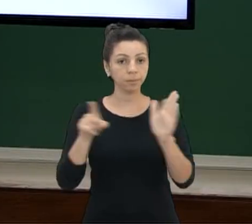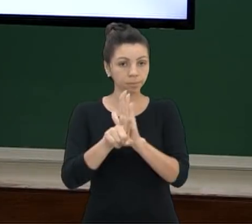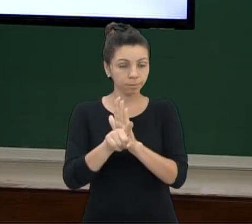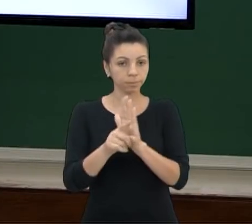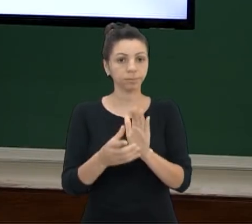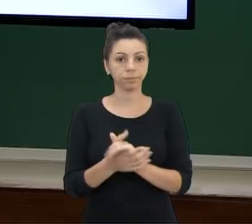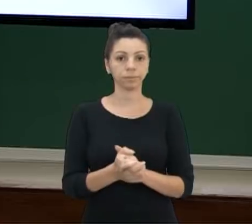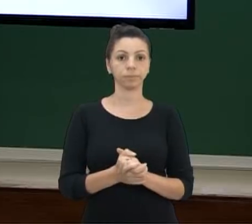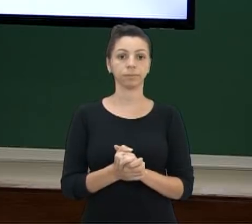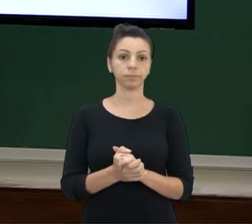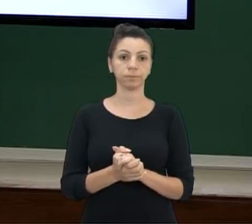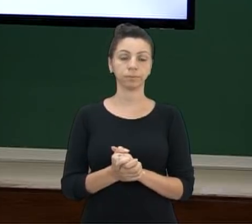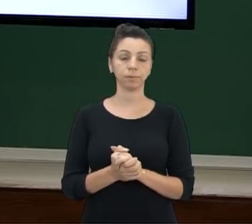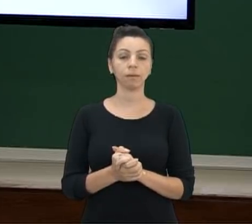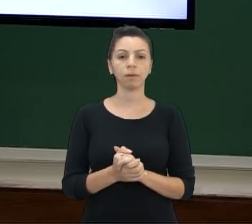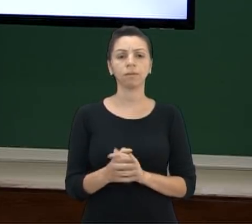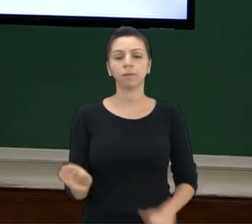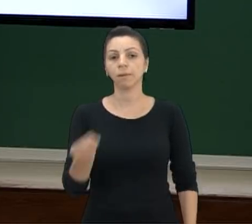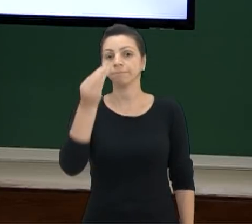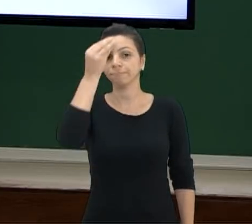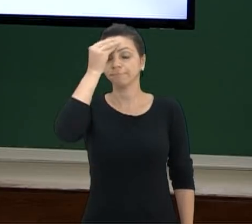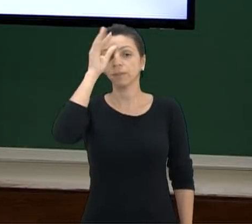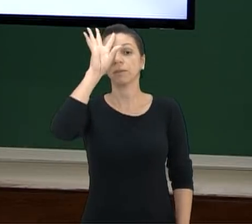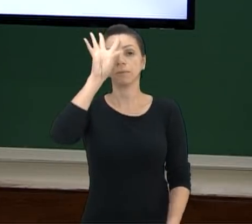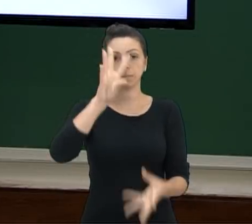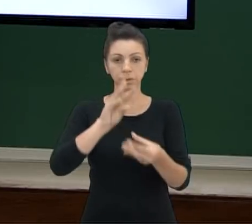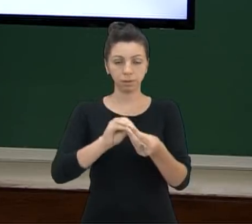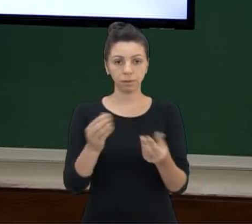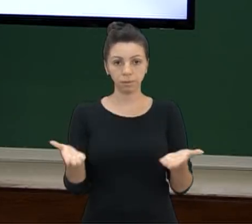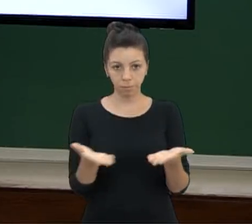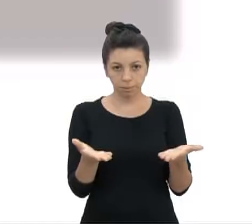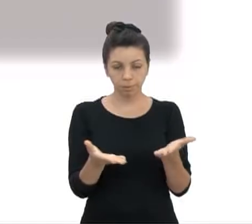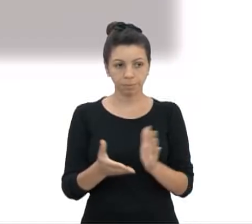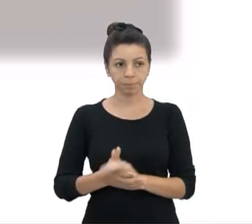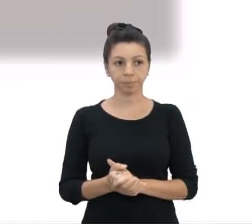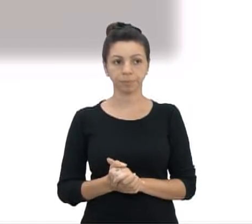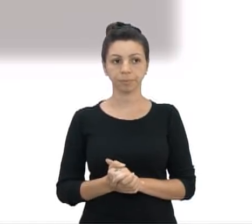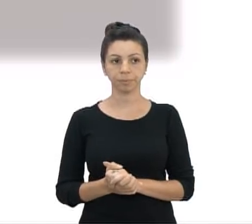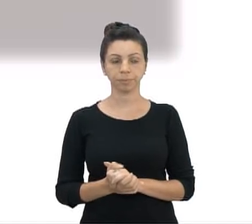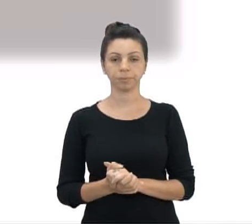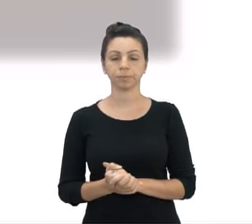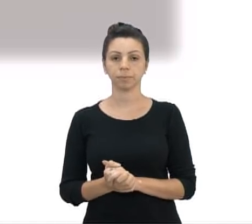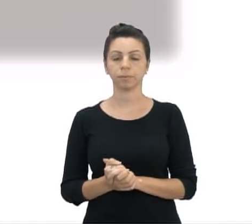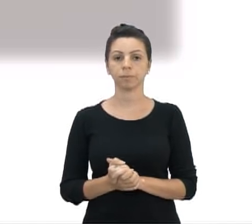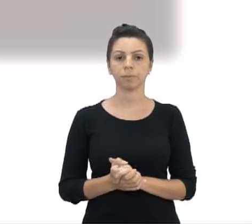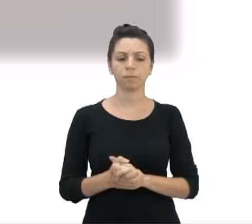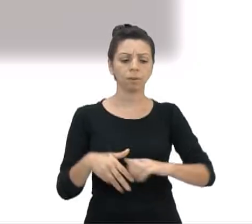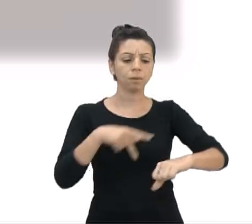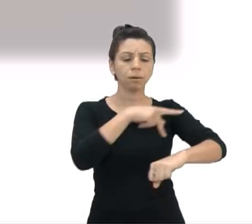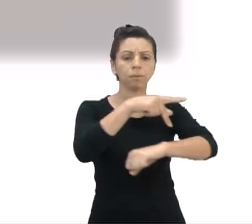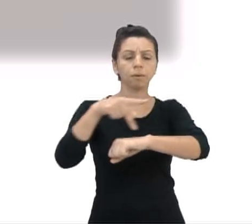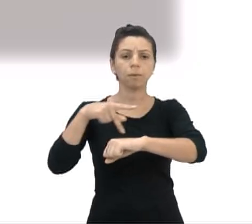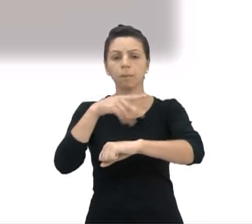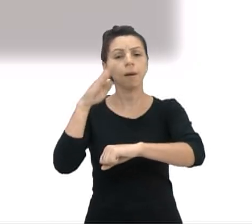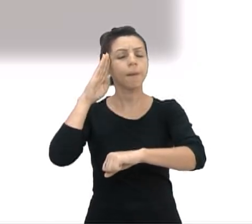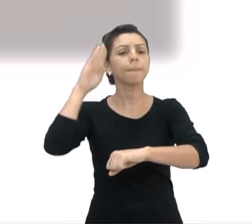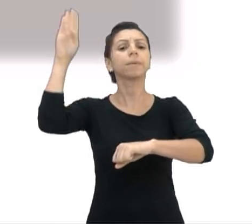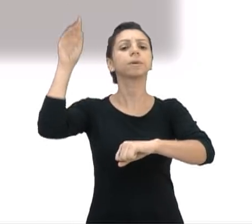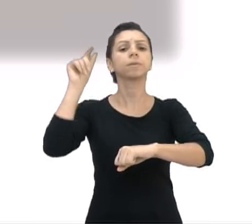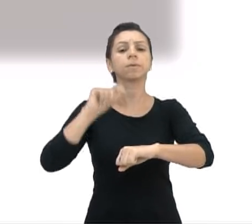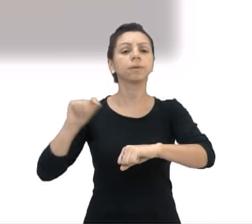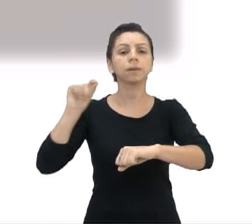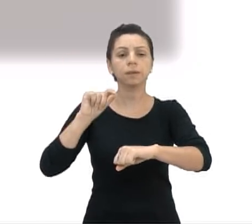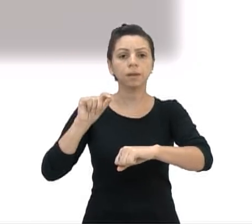se você entendeu aí os conteúdos que foram apresentados até o momento. Qual dos países a seguir se destaca pela produção